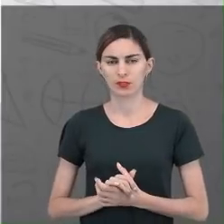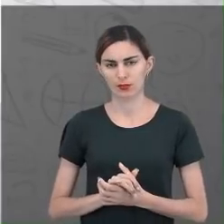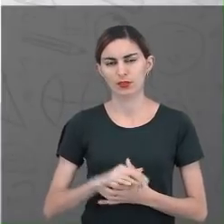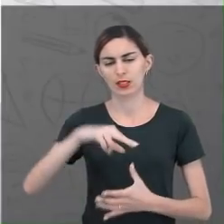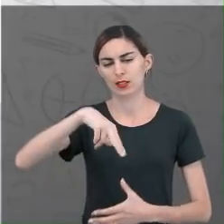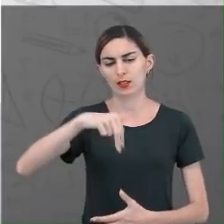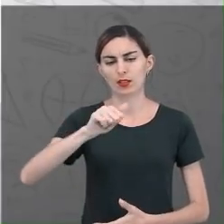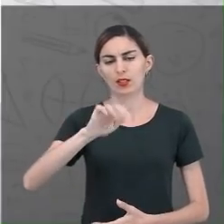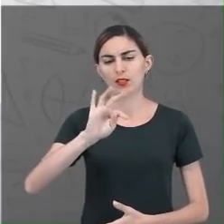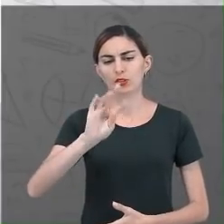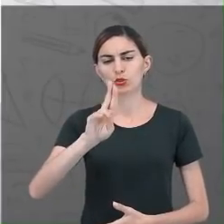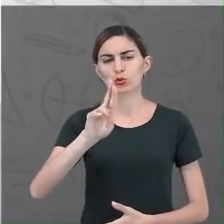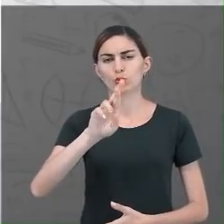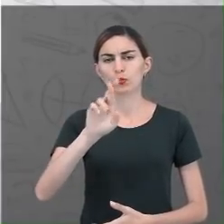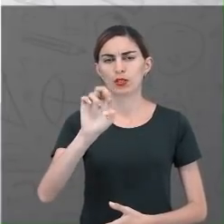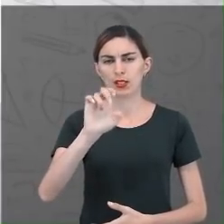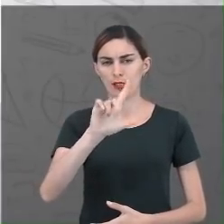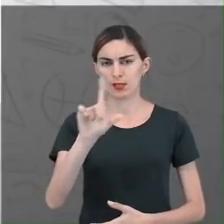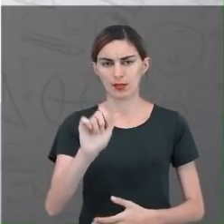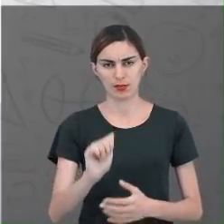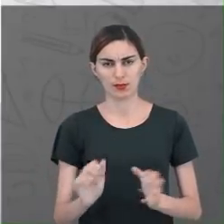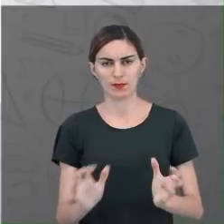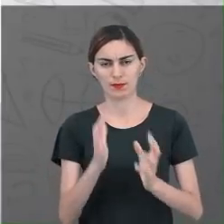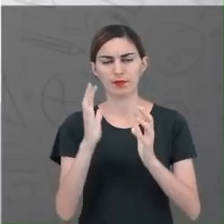natureza, no caso a árvore.